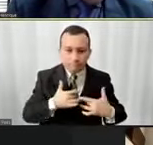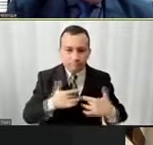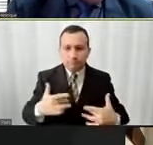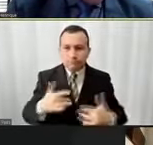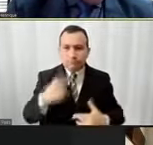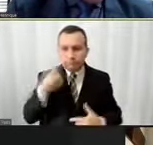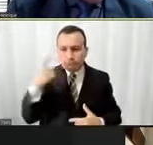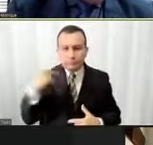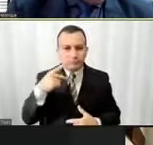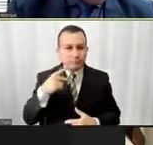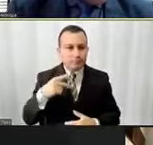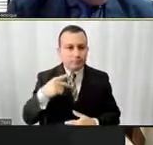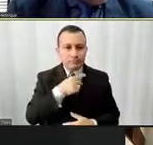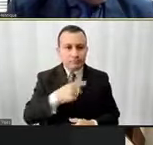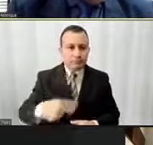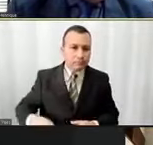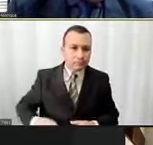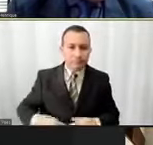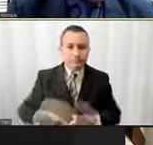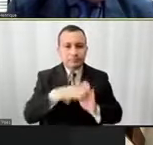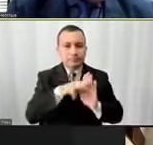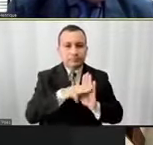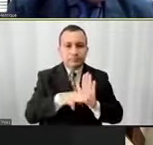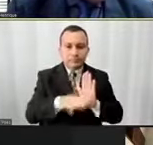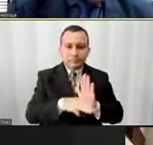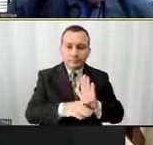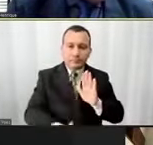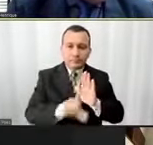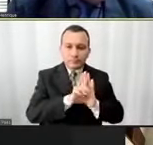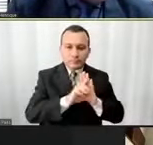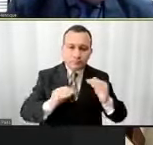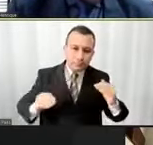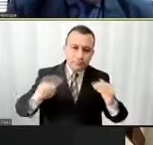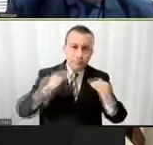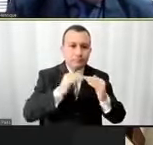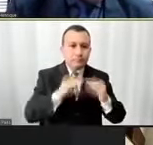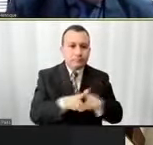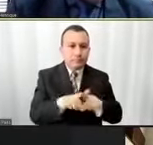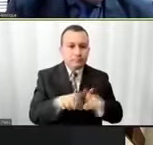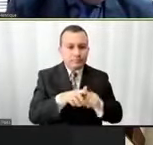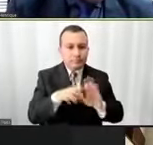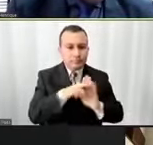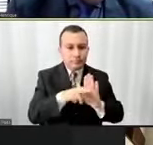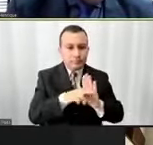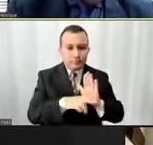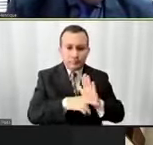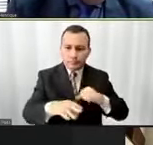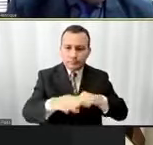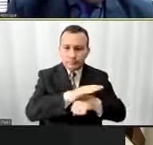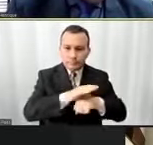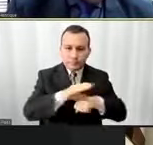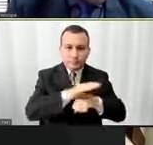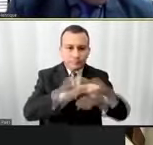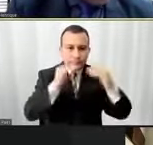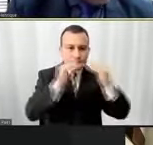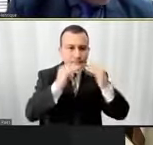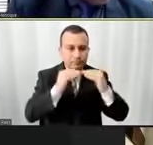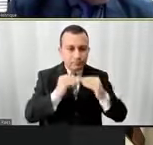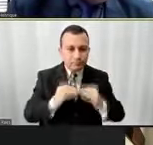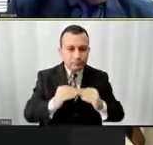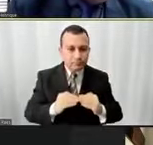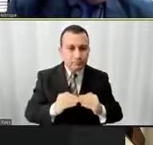medida calcada na legalidade e no espírito de manutenção das normas constitucionais, uma vez